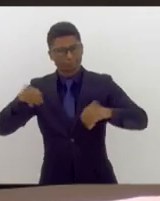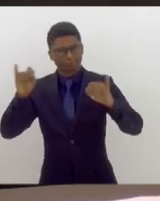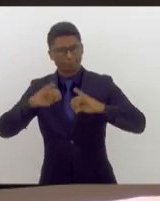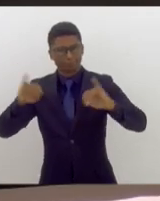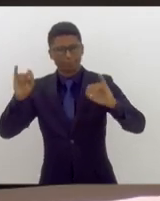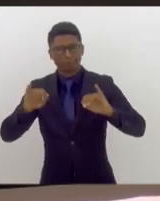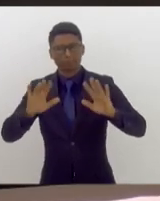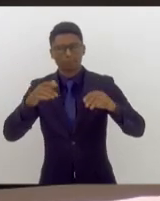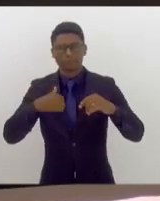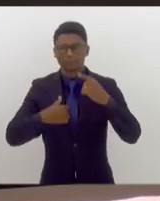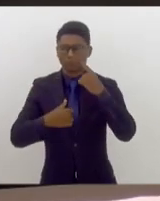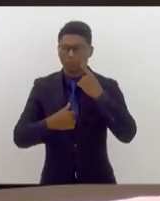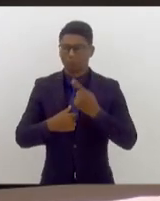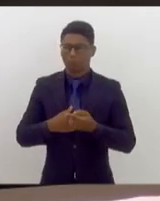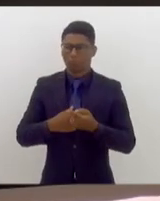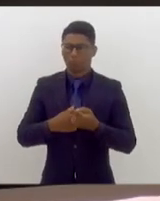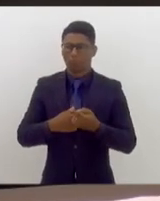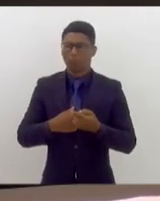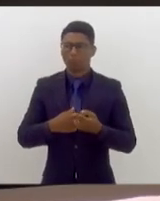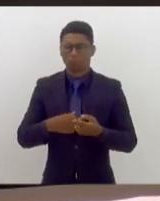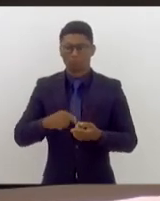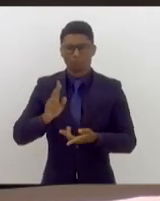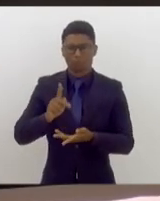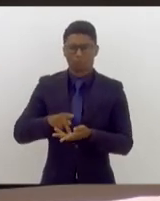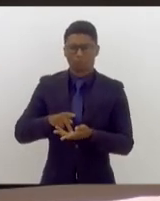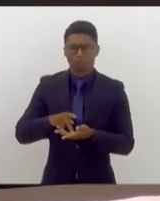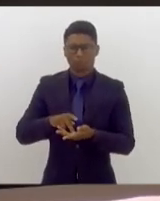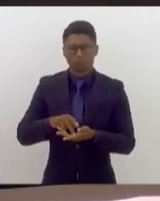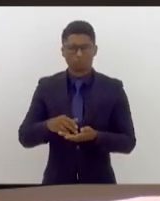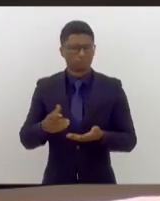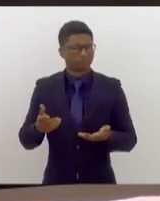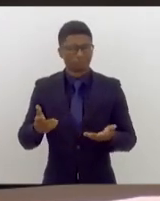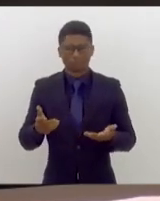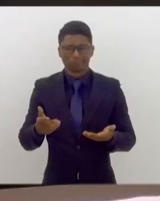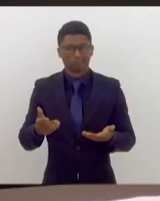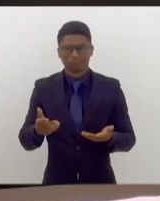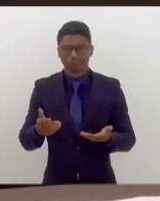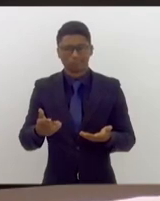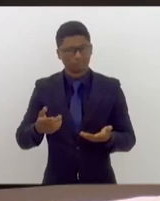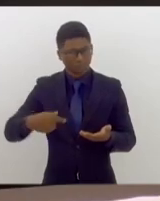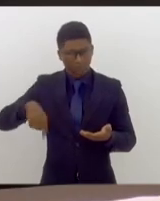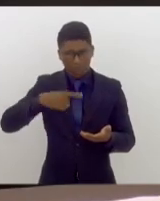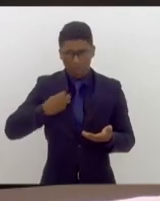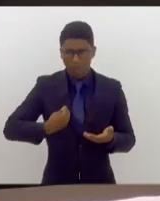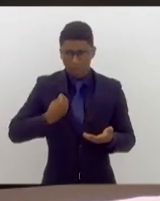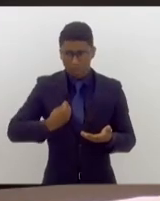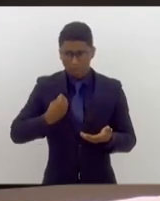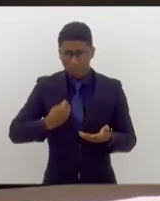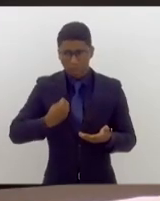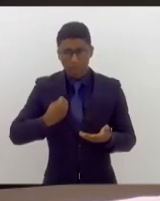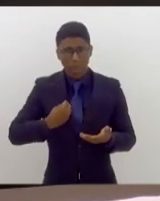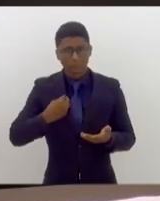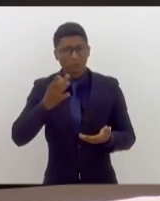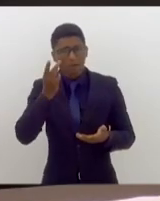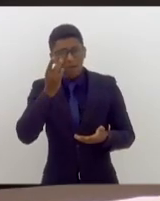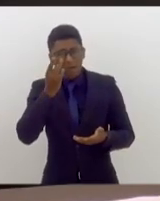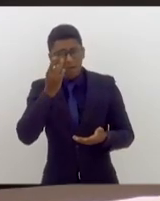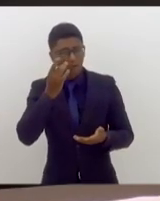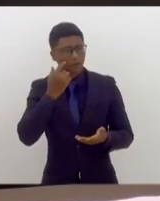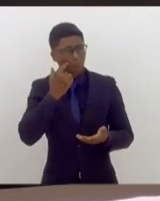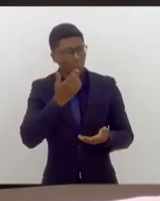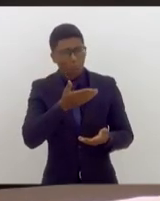uma discrepância muito grande entre a realidade que nós convivemos, porque eu não